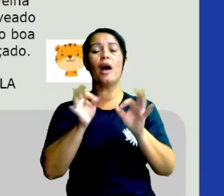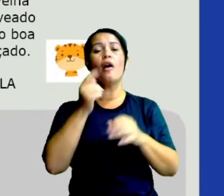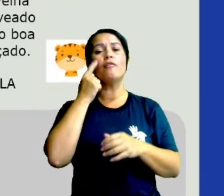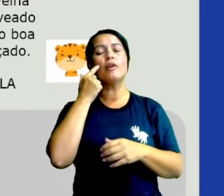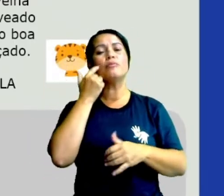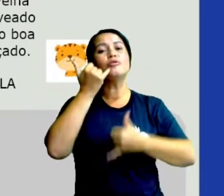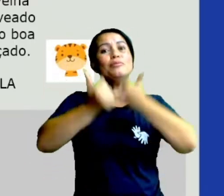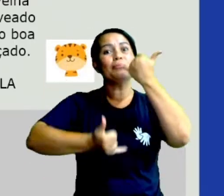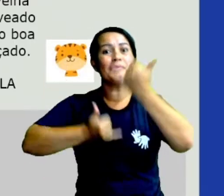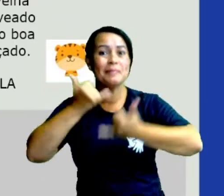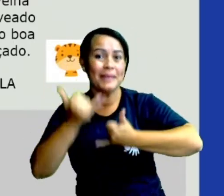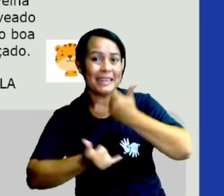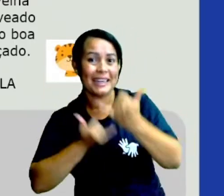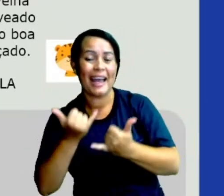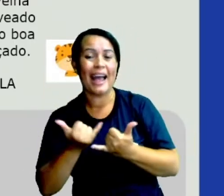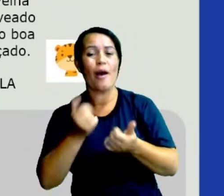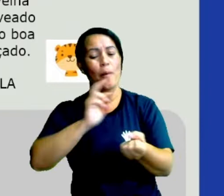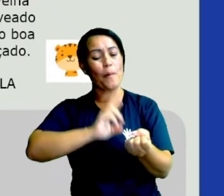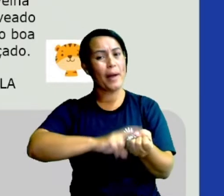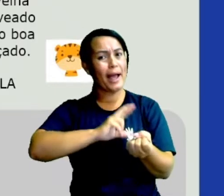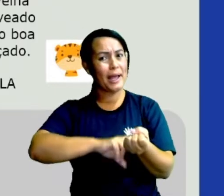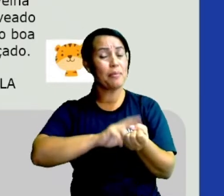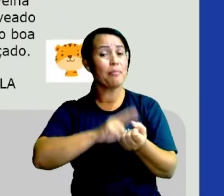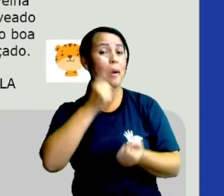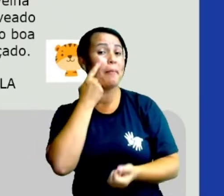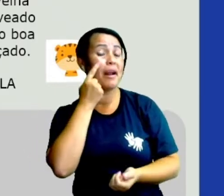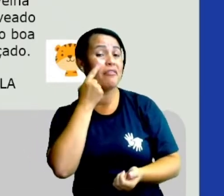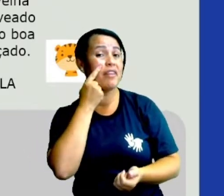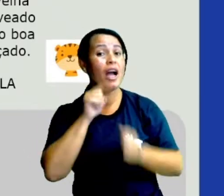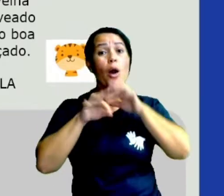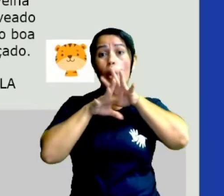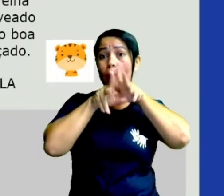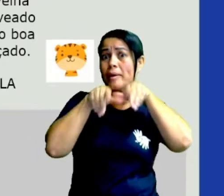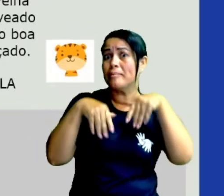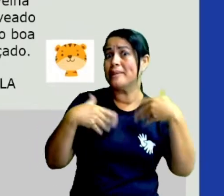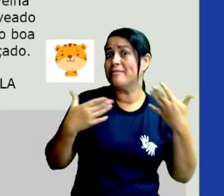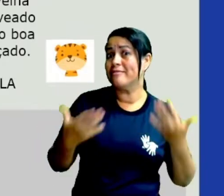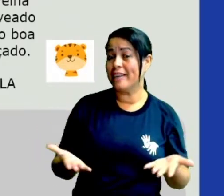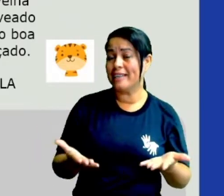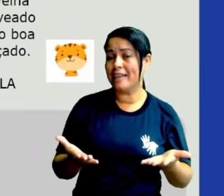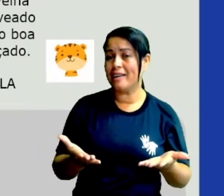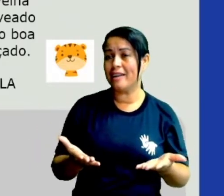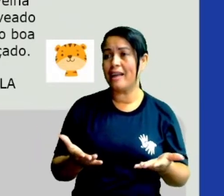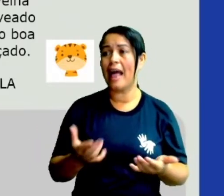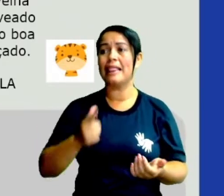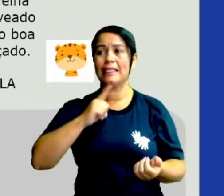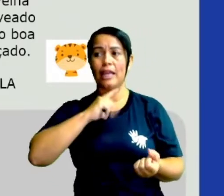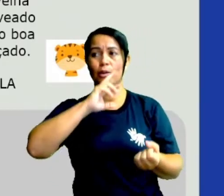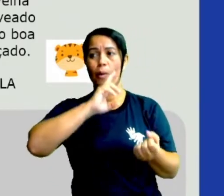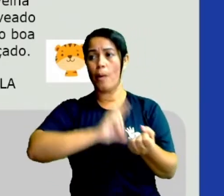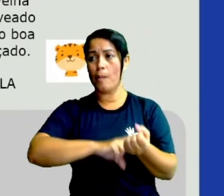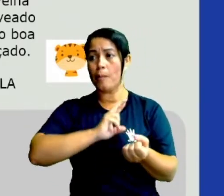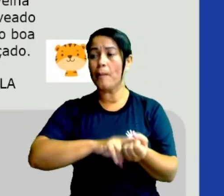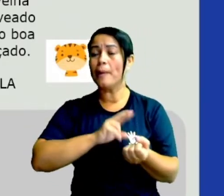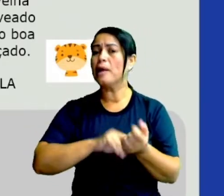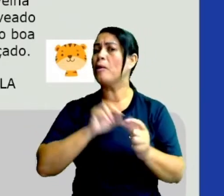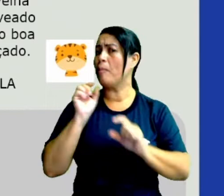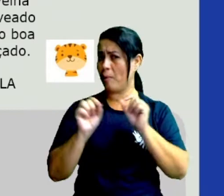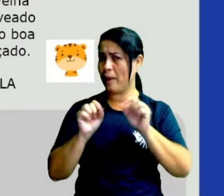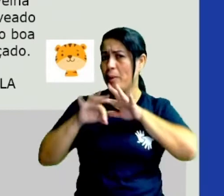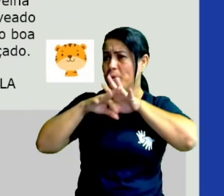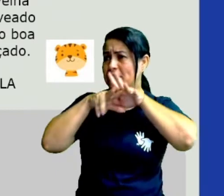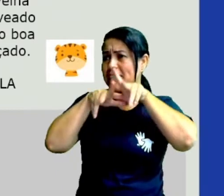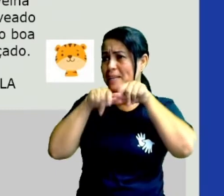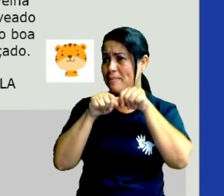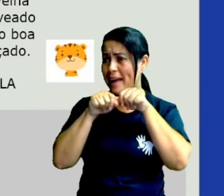vamos brincar com a rima para ver em que bicho vai dar EA rima vai ser